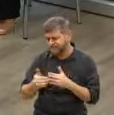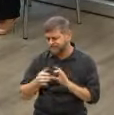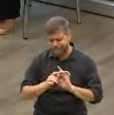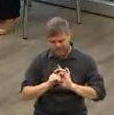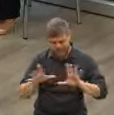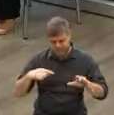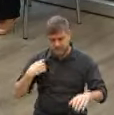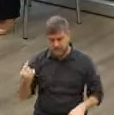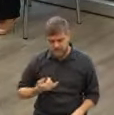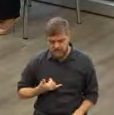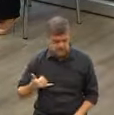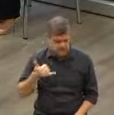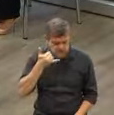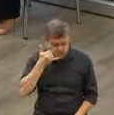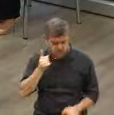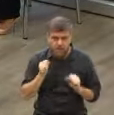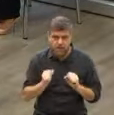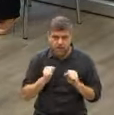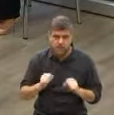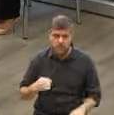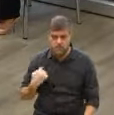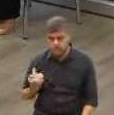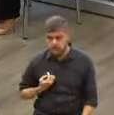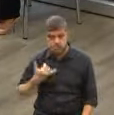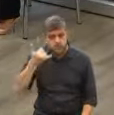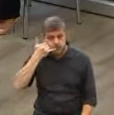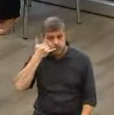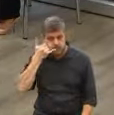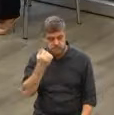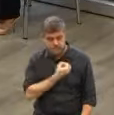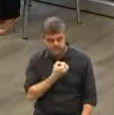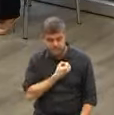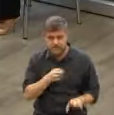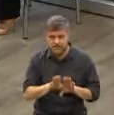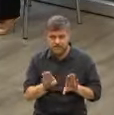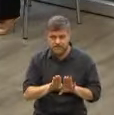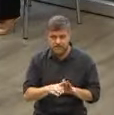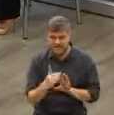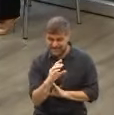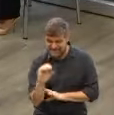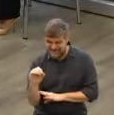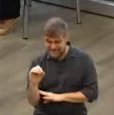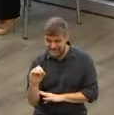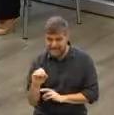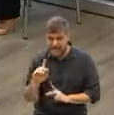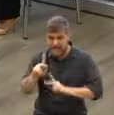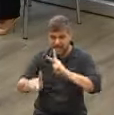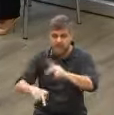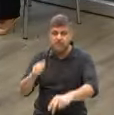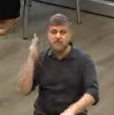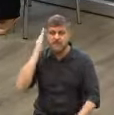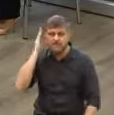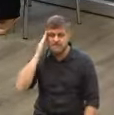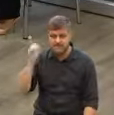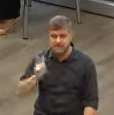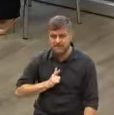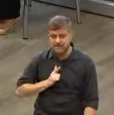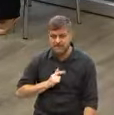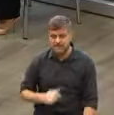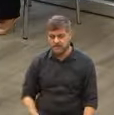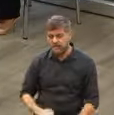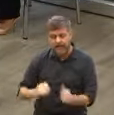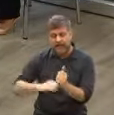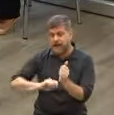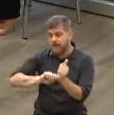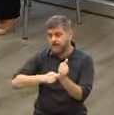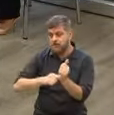denúncia até o Conselho Tutelar, seja pelo nosso telefone, seja pelo Disque 100, até que a população saiba disso, é um canal anônimo